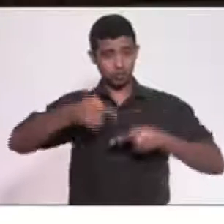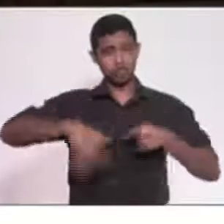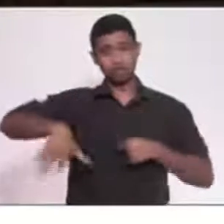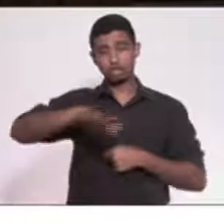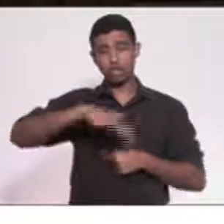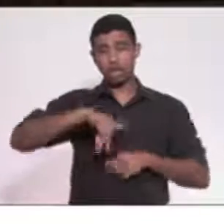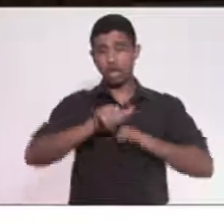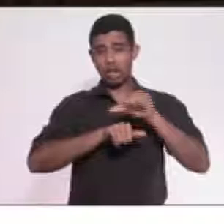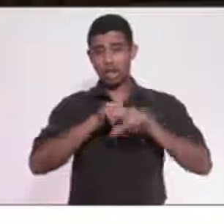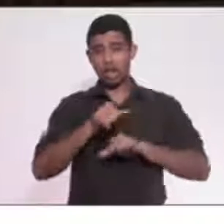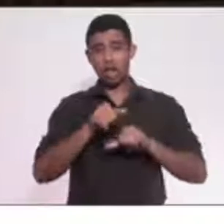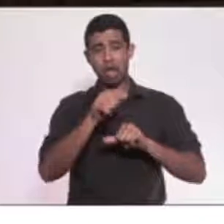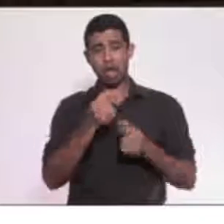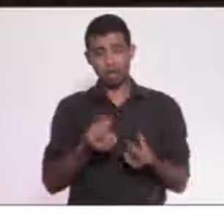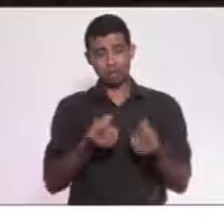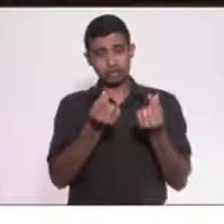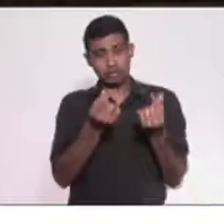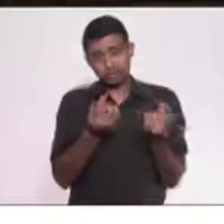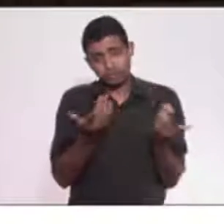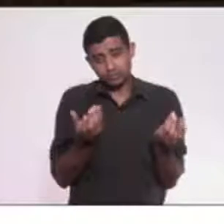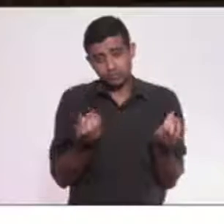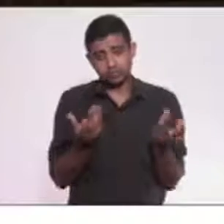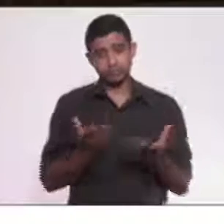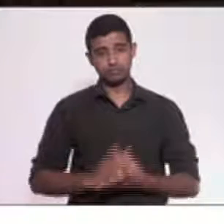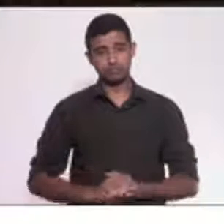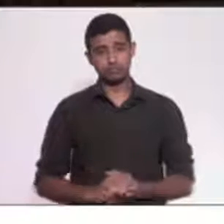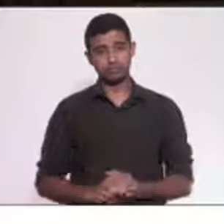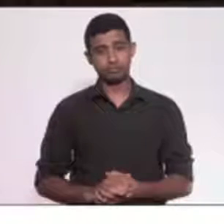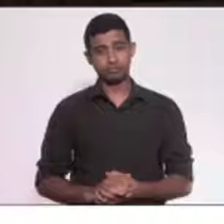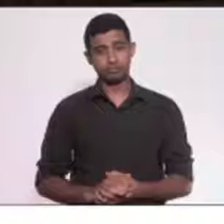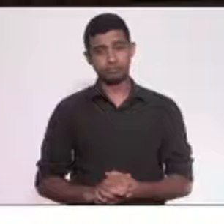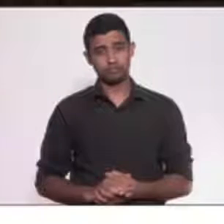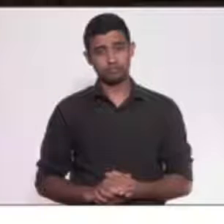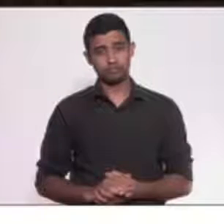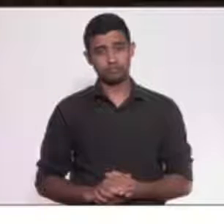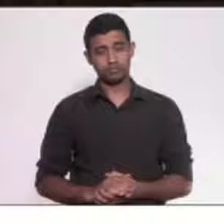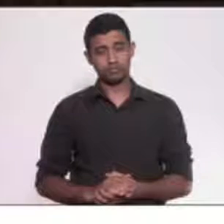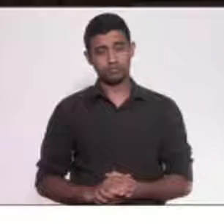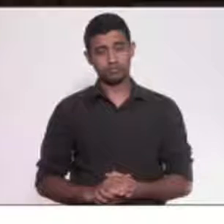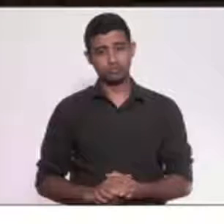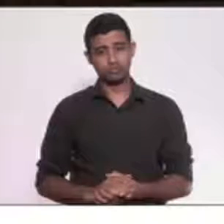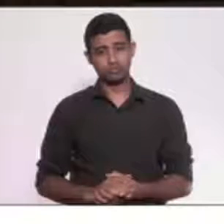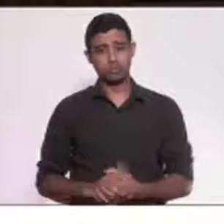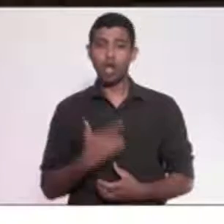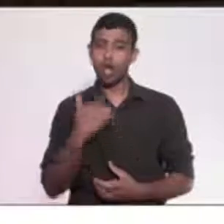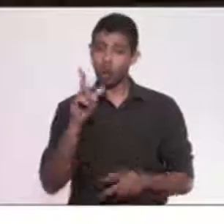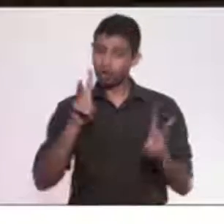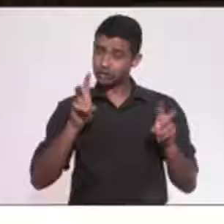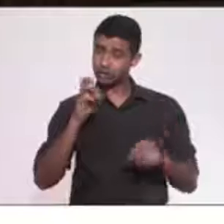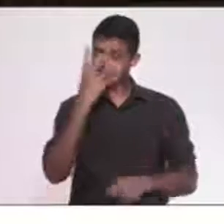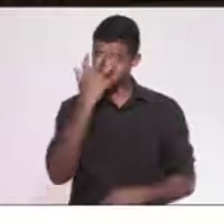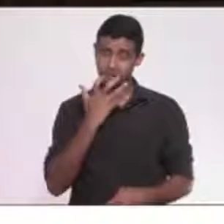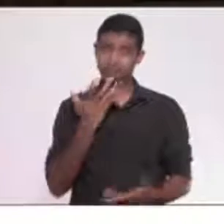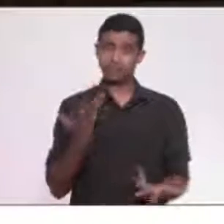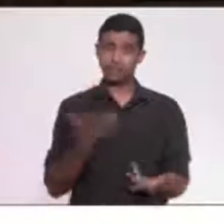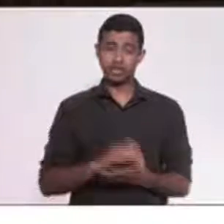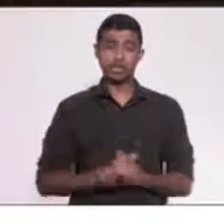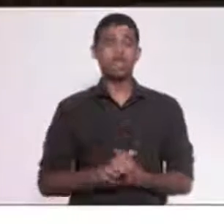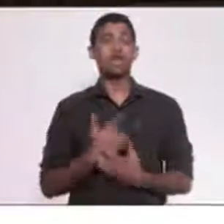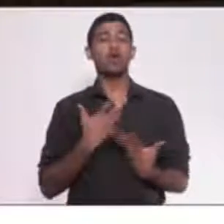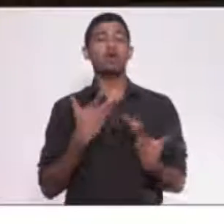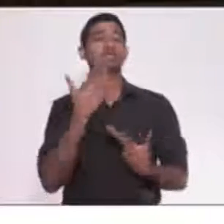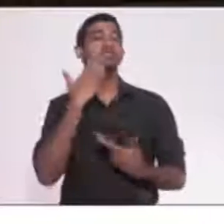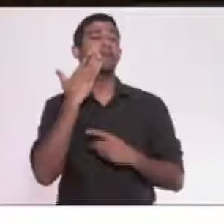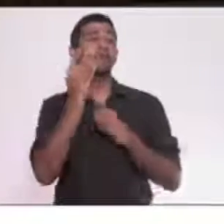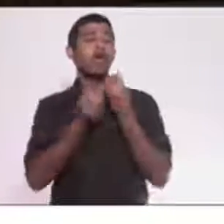tributária, ao debate que está posto, por exemplo, sobre a simplificação tributária. É uma outra questão séria. Ou seja, onde que quero chegar